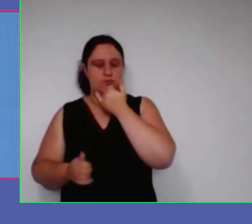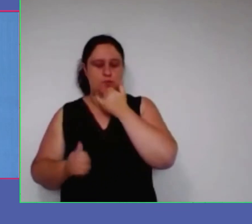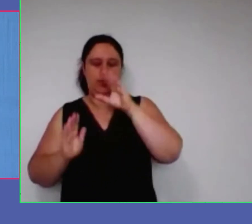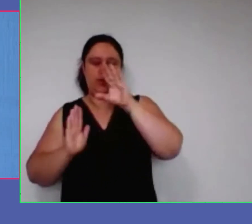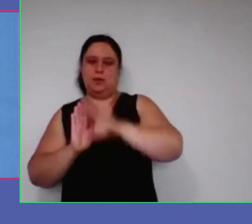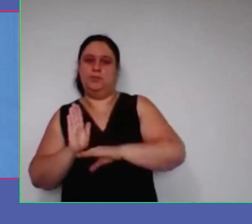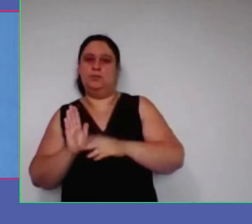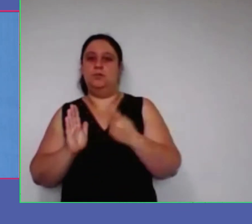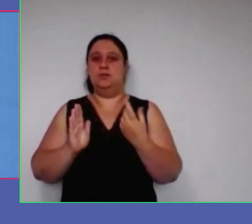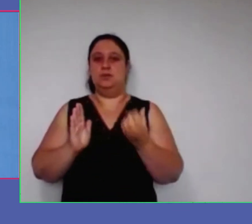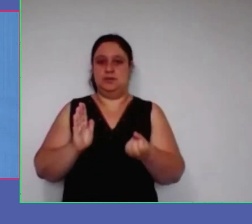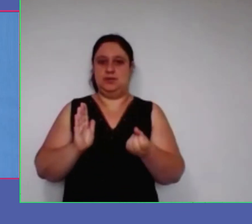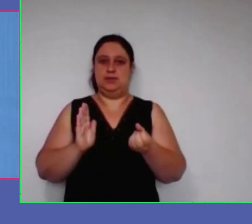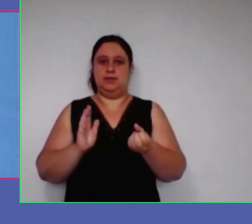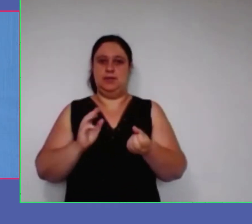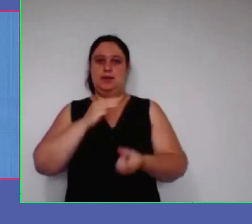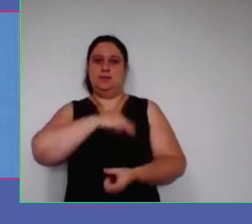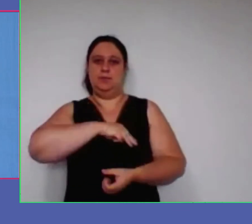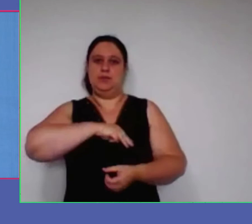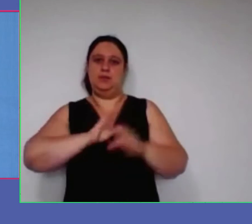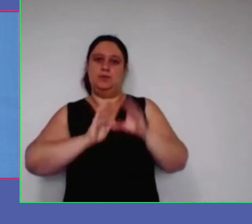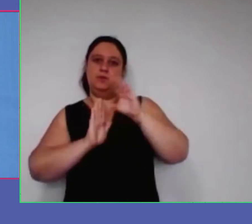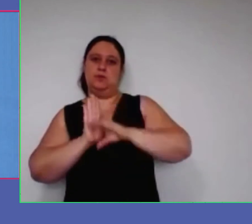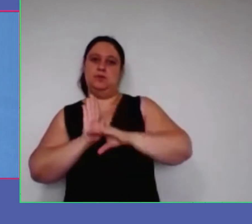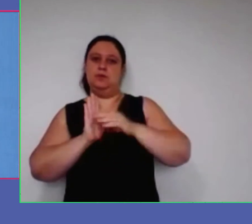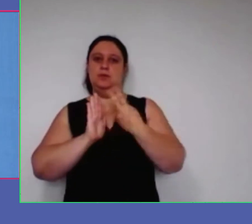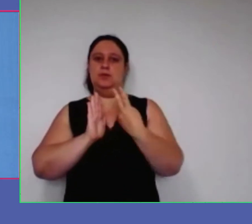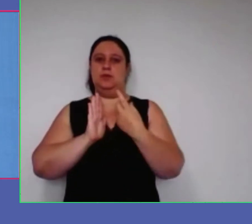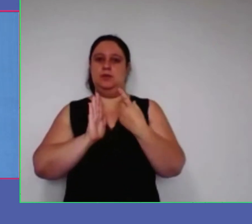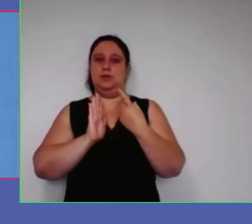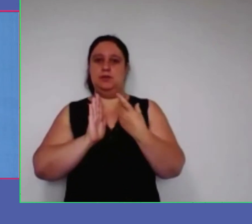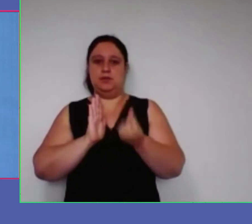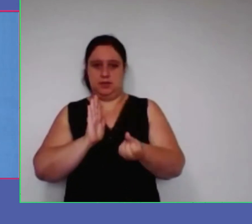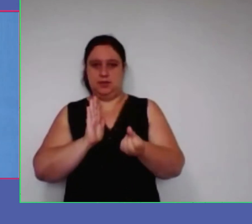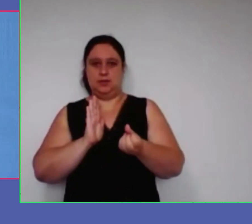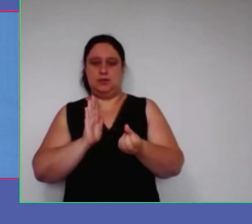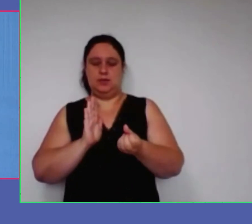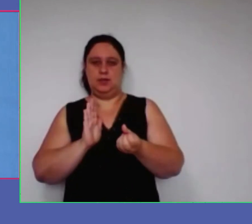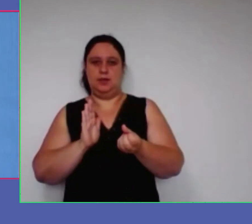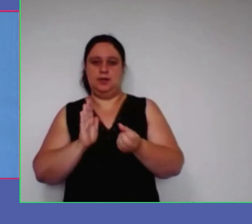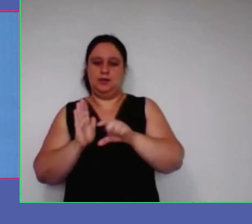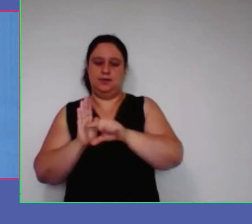Mateus 16. Em Mateus 16, vamos ler versículos de 1 a 4.